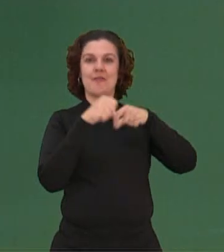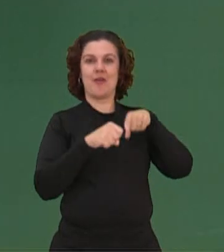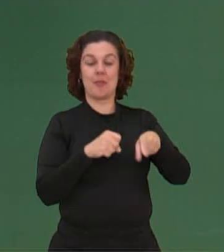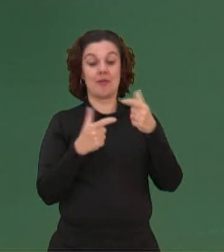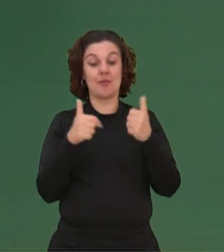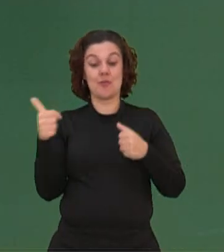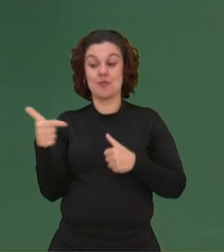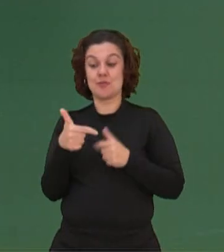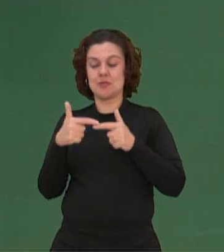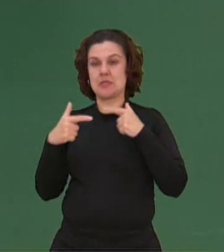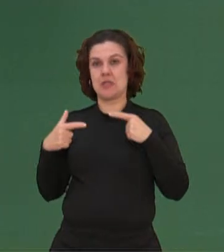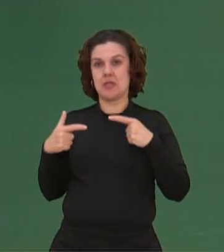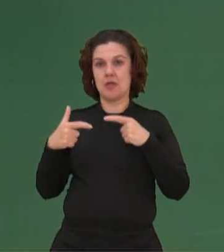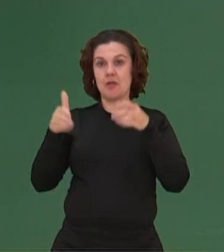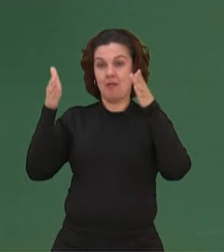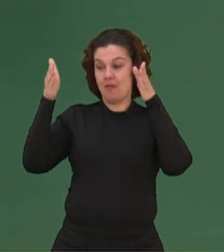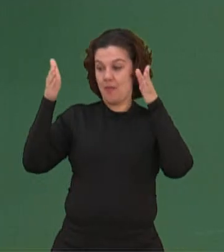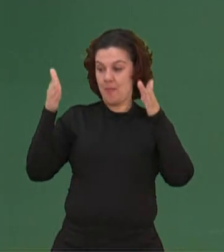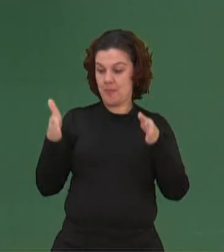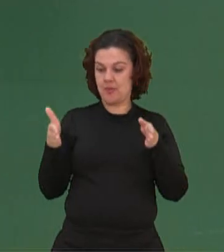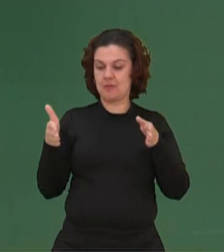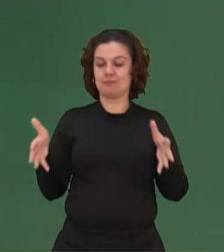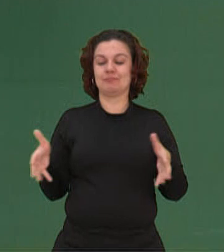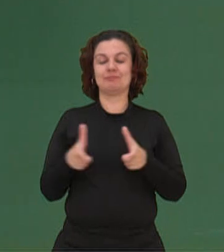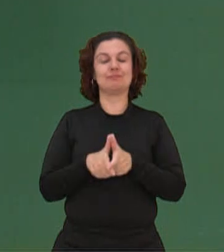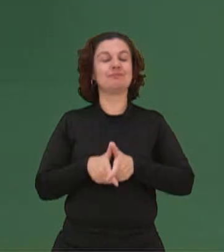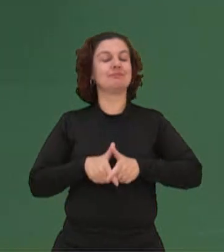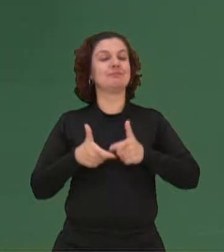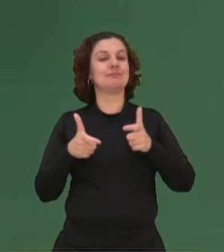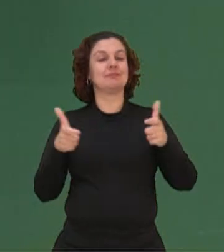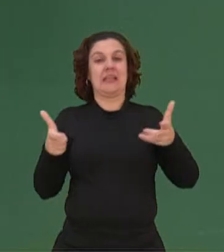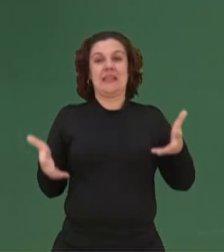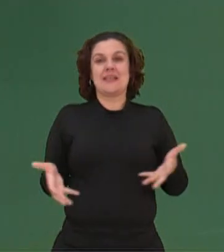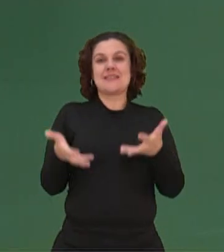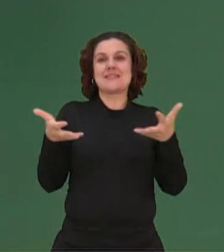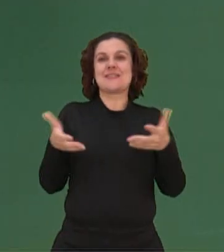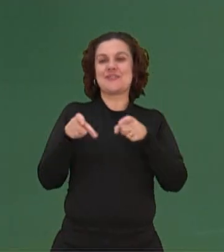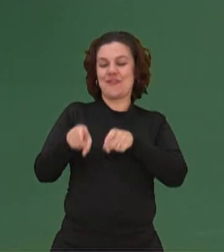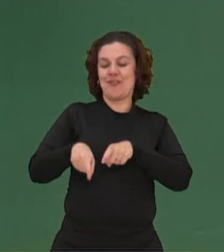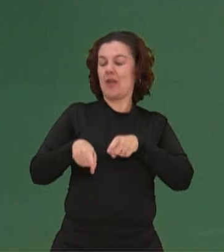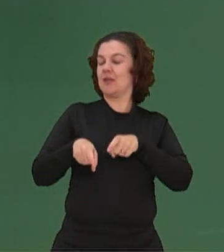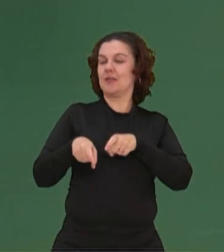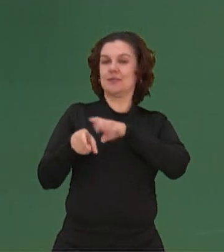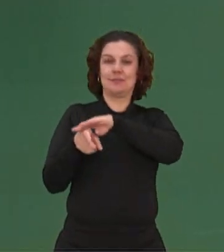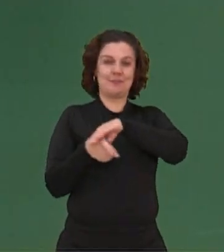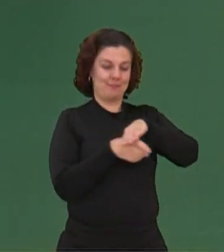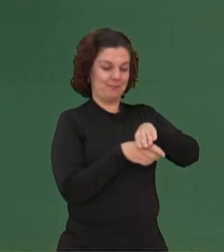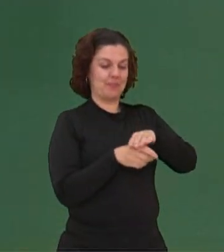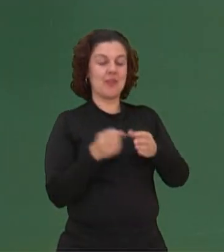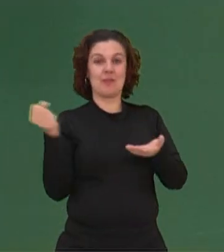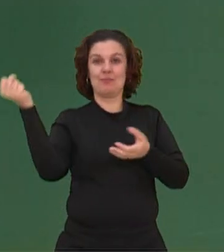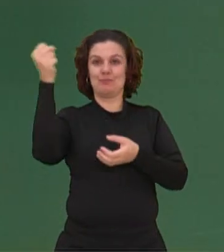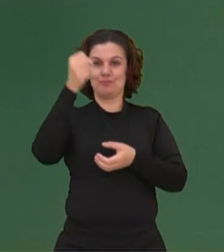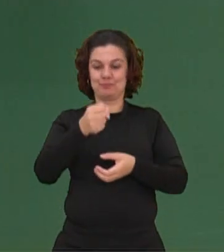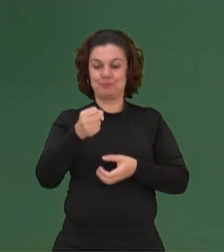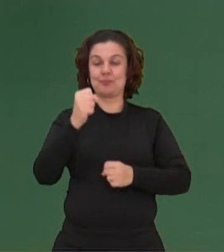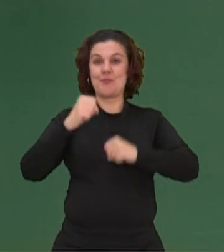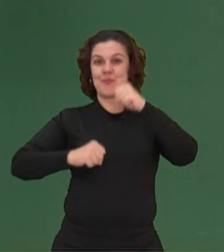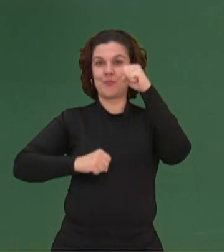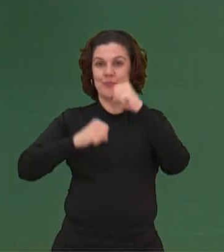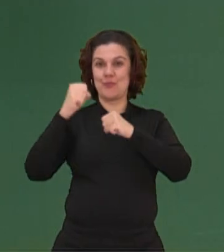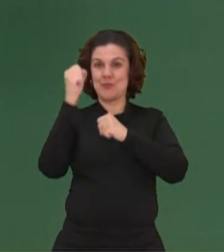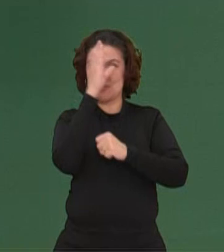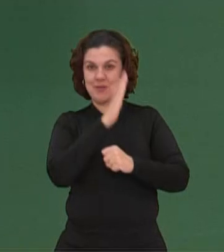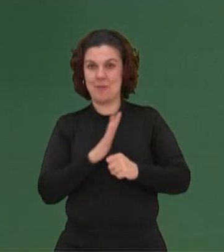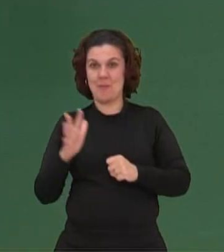Mundial, nesse período, o Brasil ampliou a ideia de incentivar a indústria nacional. O Estado,